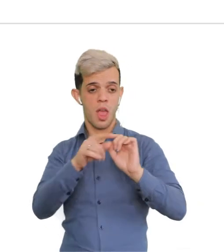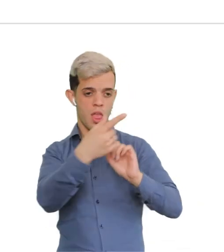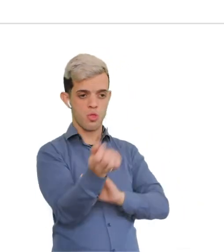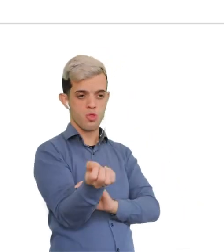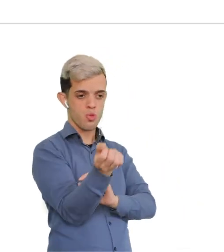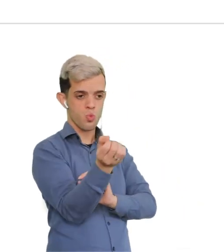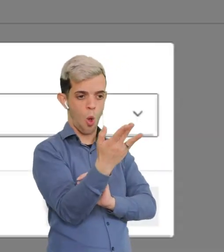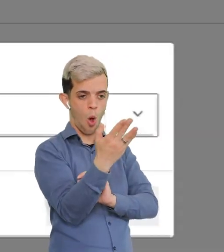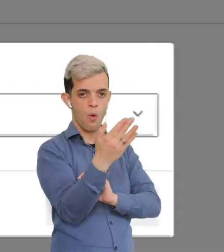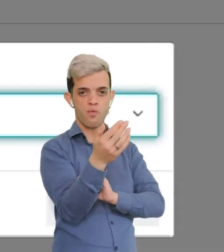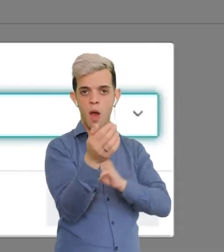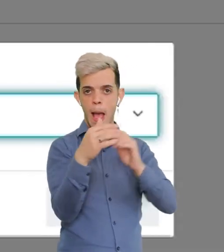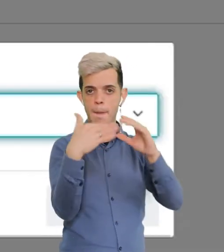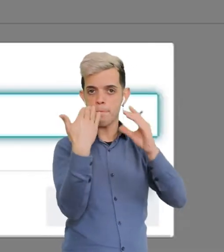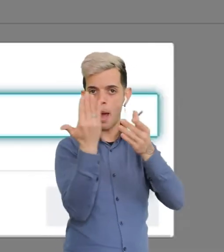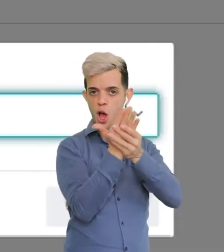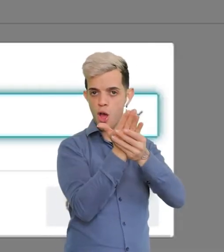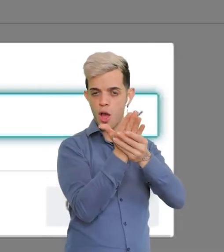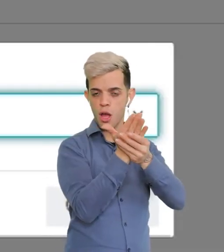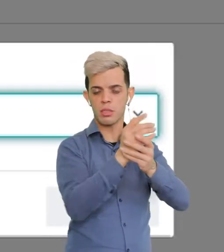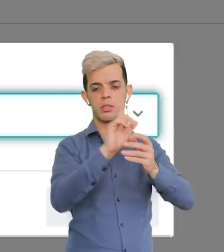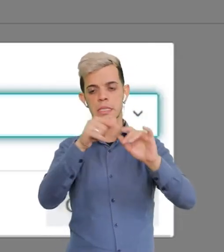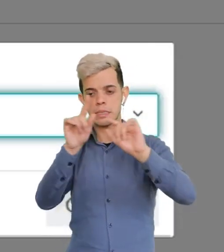clicar em Novo Processo,